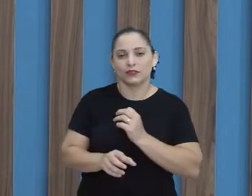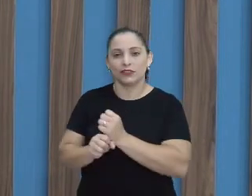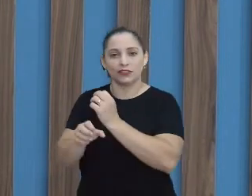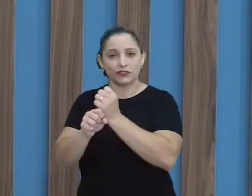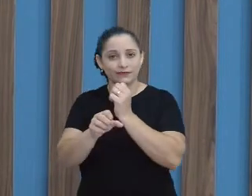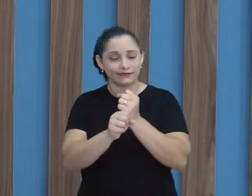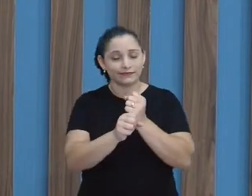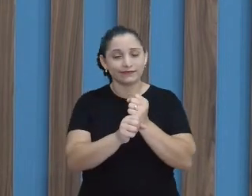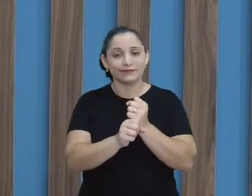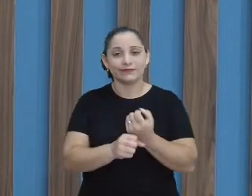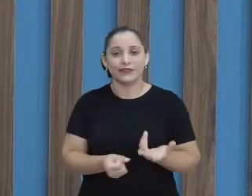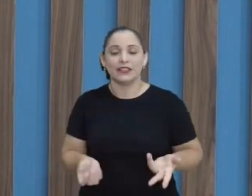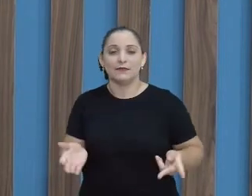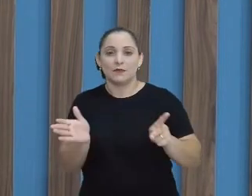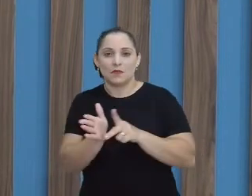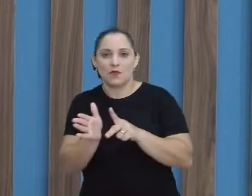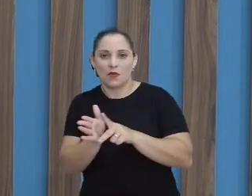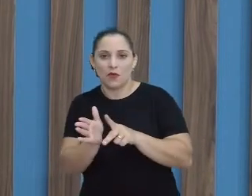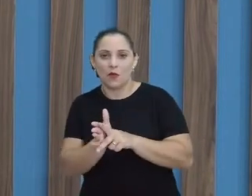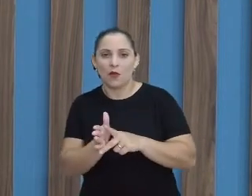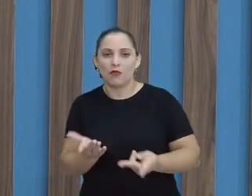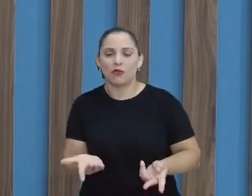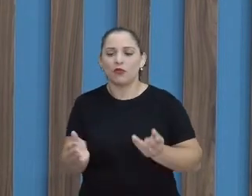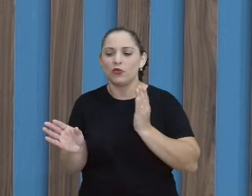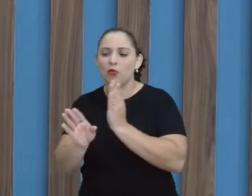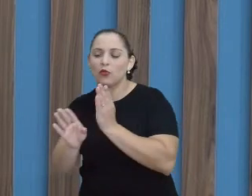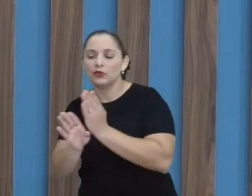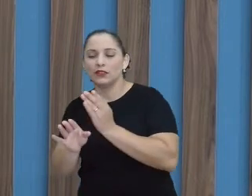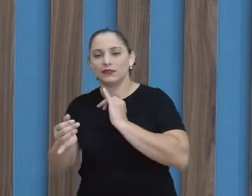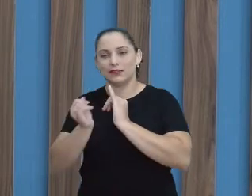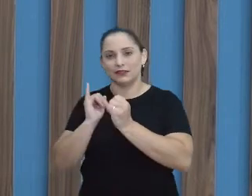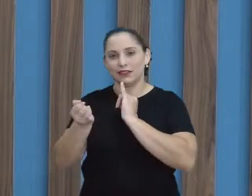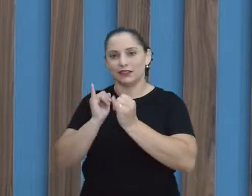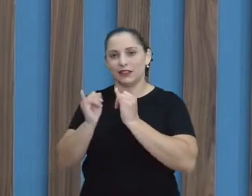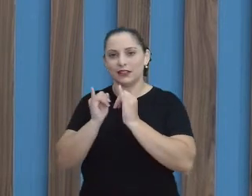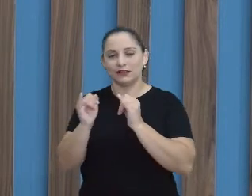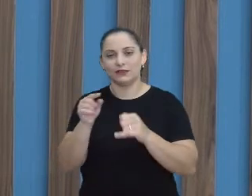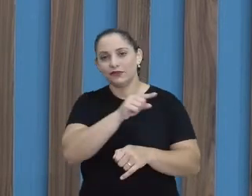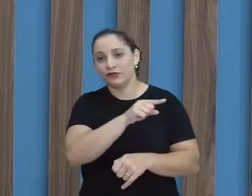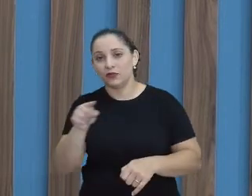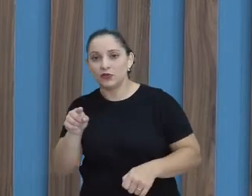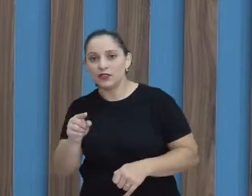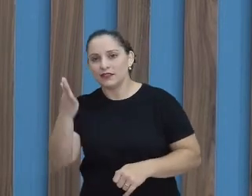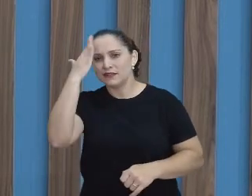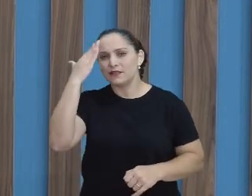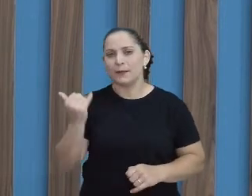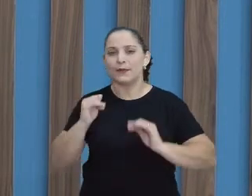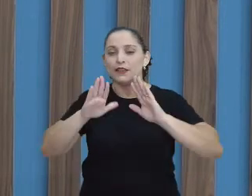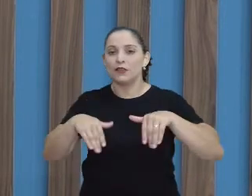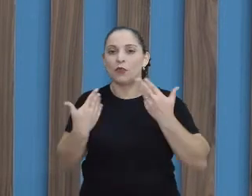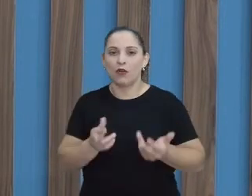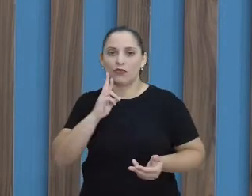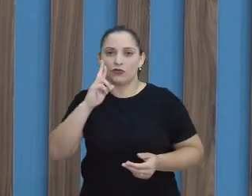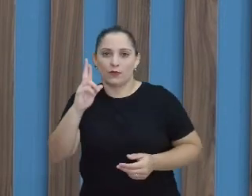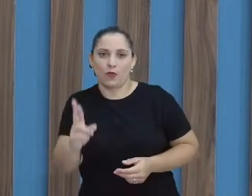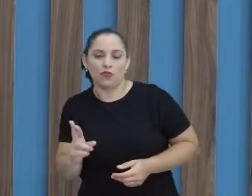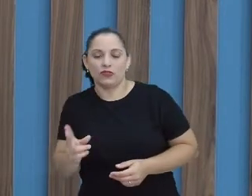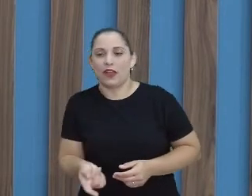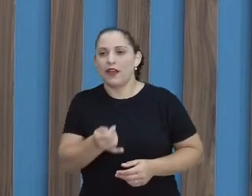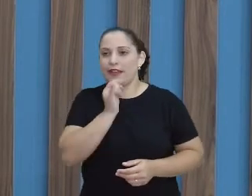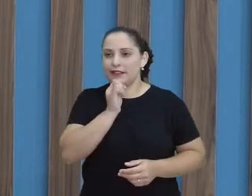problemas que são vistos na internet, né? Pedindo para você descobrir aí qual é o valor de cada